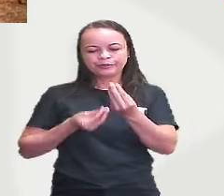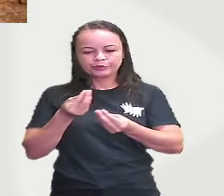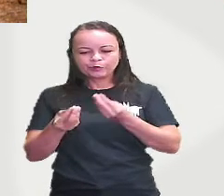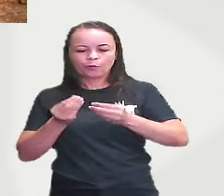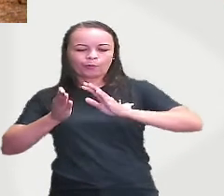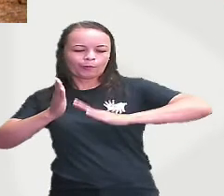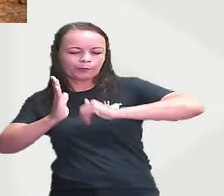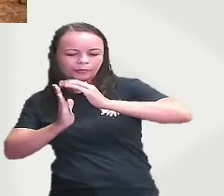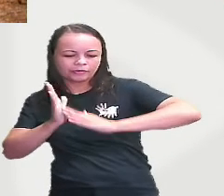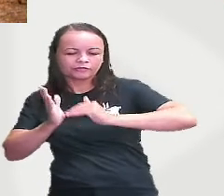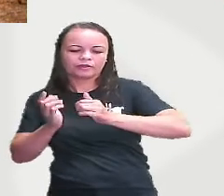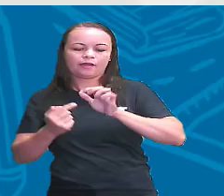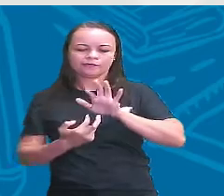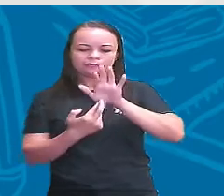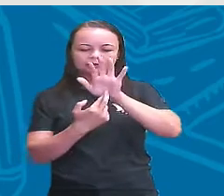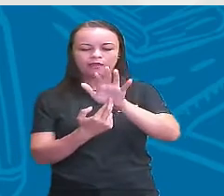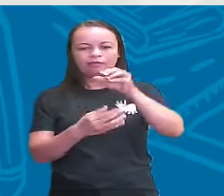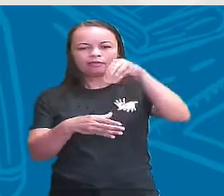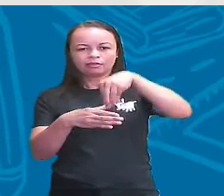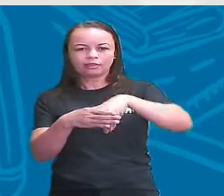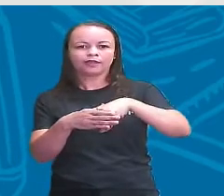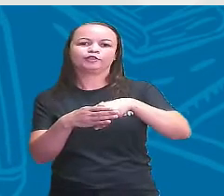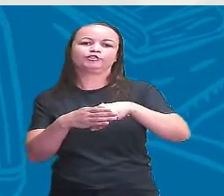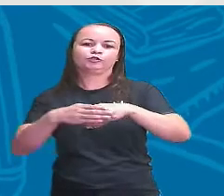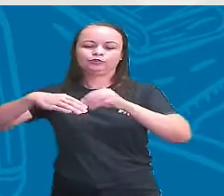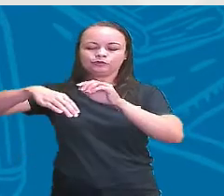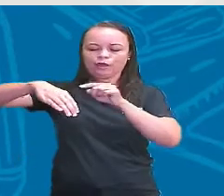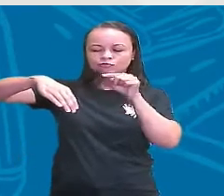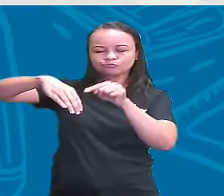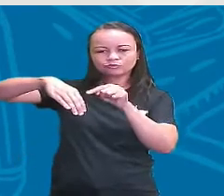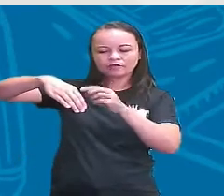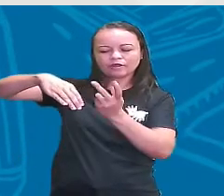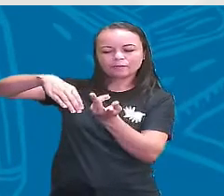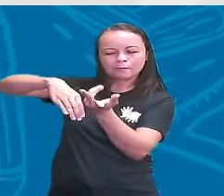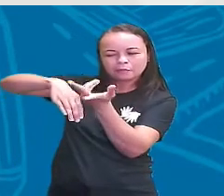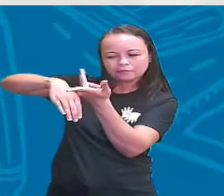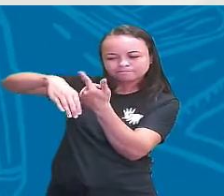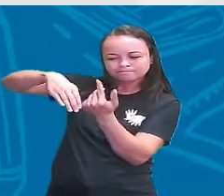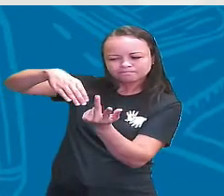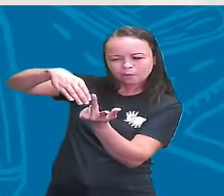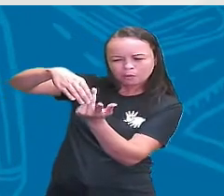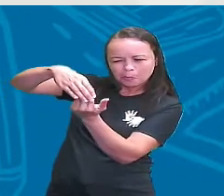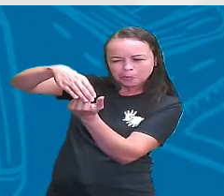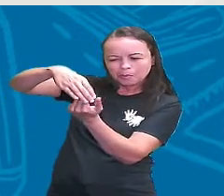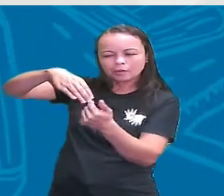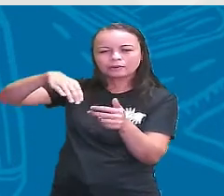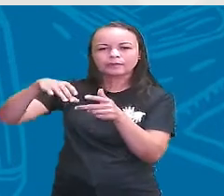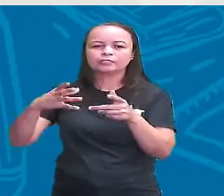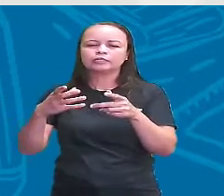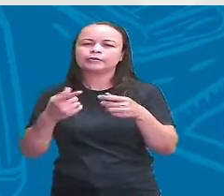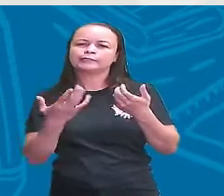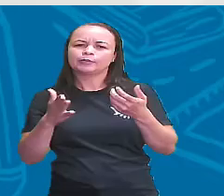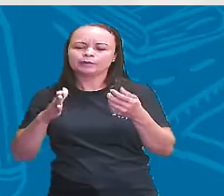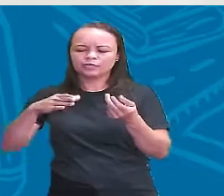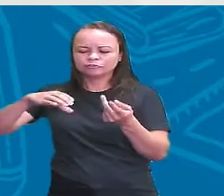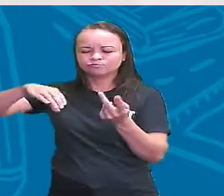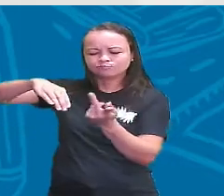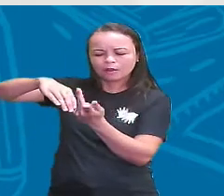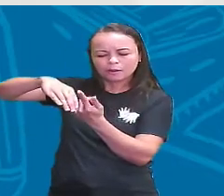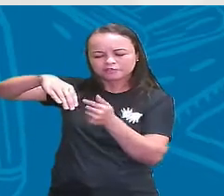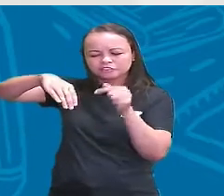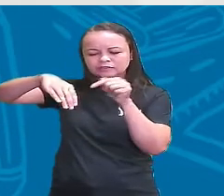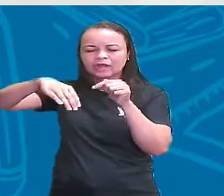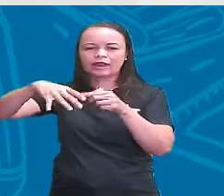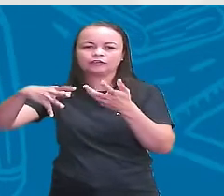certo? Dentro das cavernas que eles moravam. E ali eles deixaram registrado o dia a dia deles, os animais que conviviam